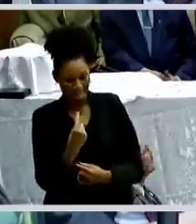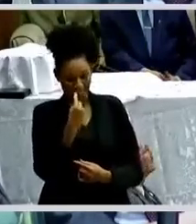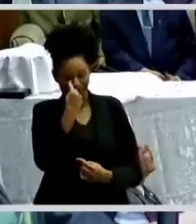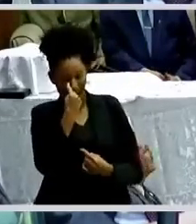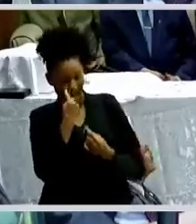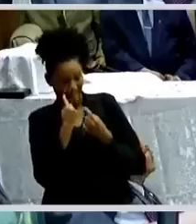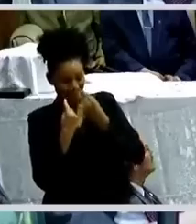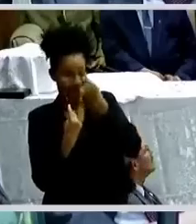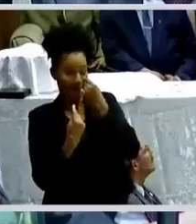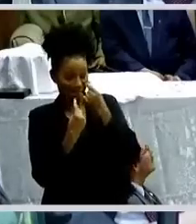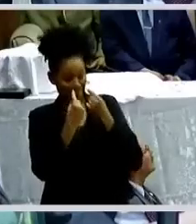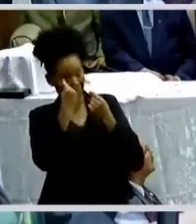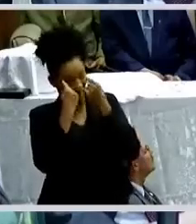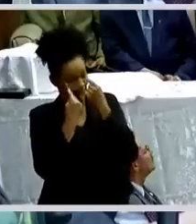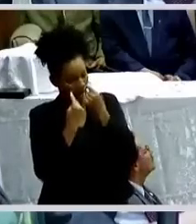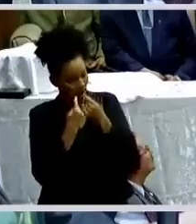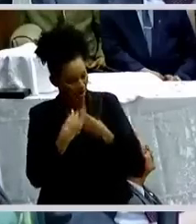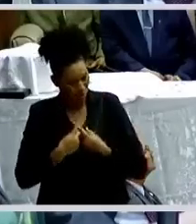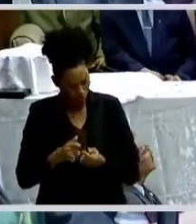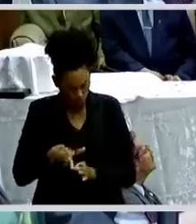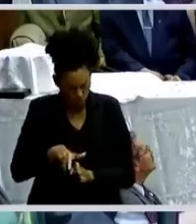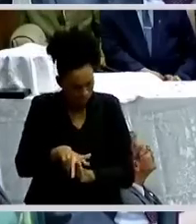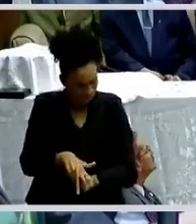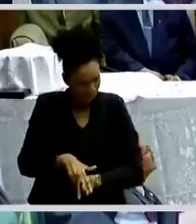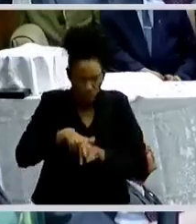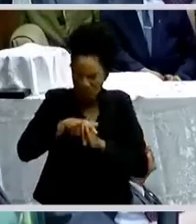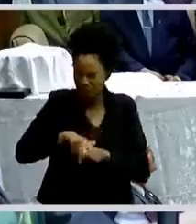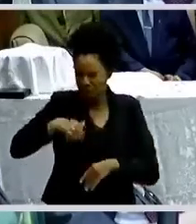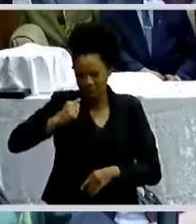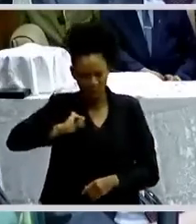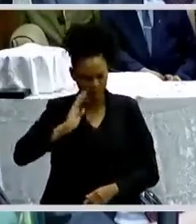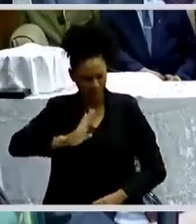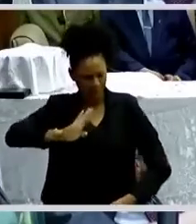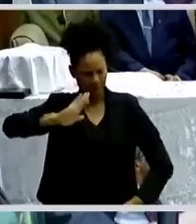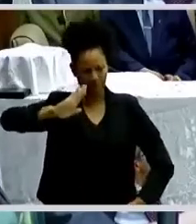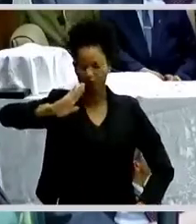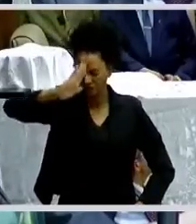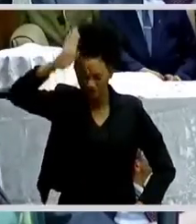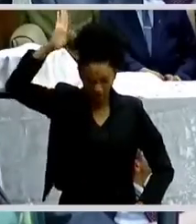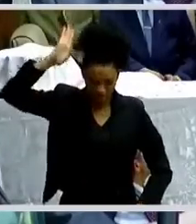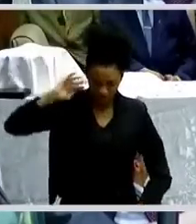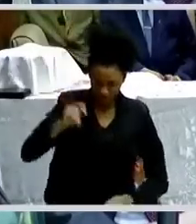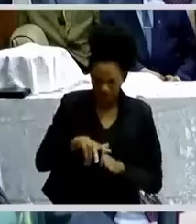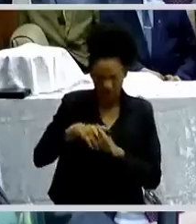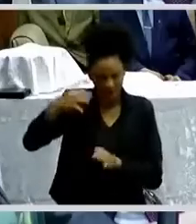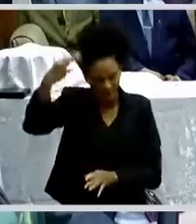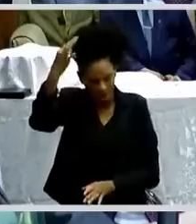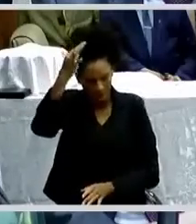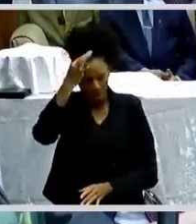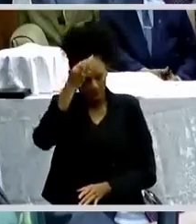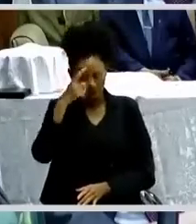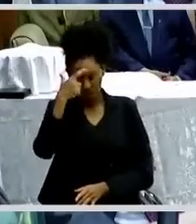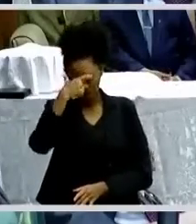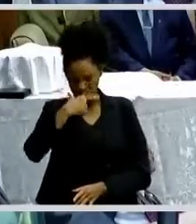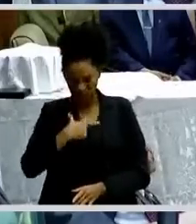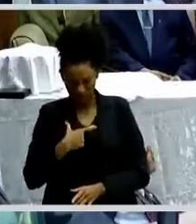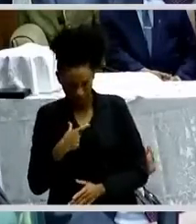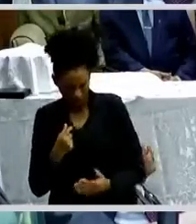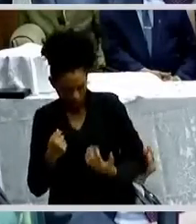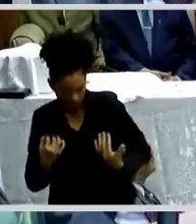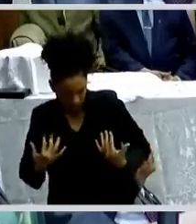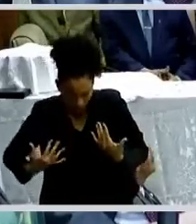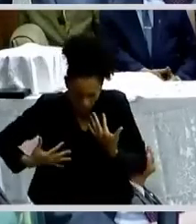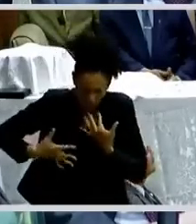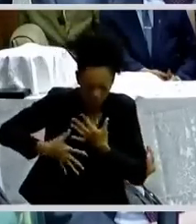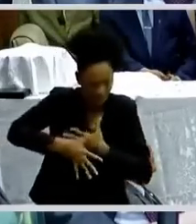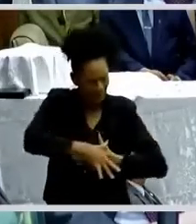guerreiros valentes, dos atiradores. Então, o Espírito Santo vai a Saul e o envolve pelo